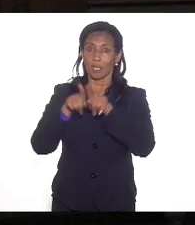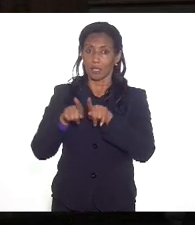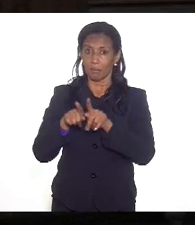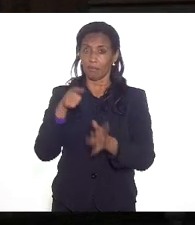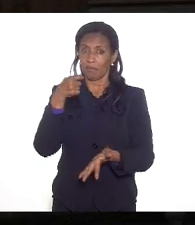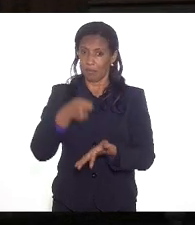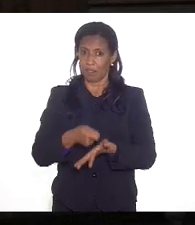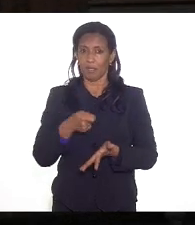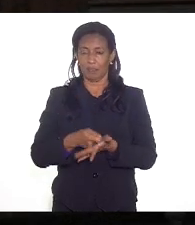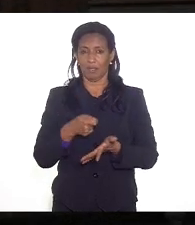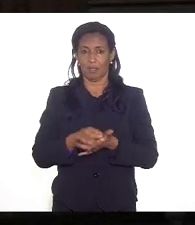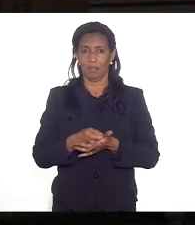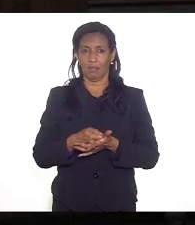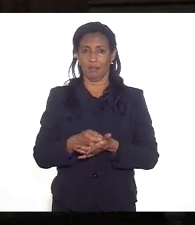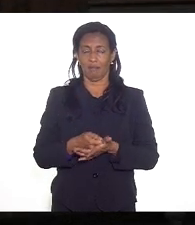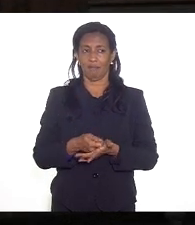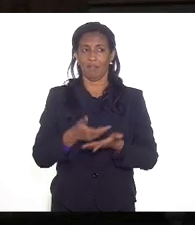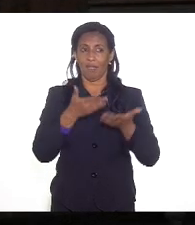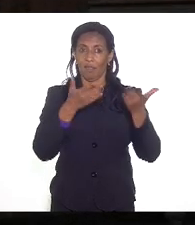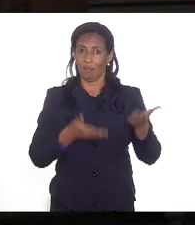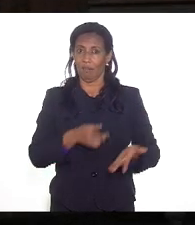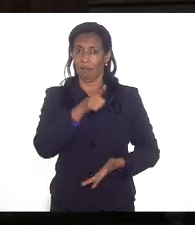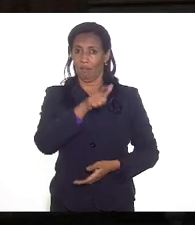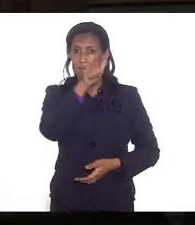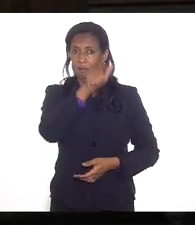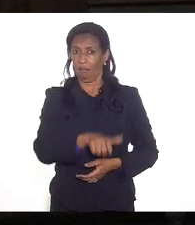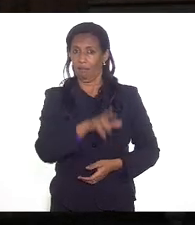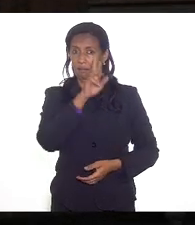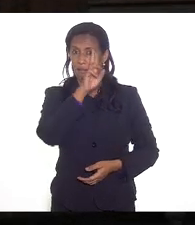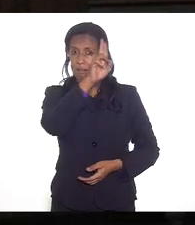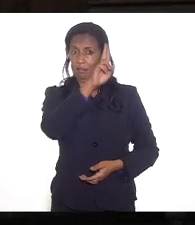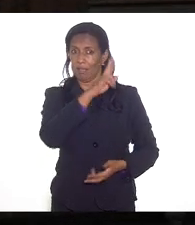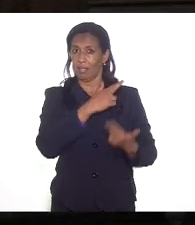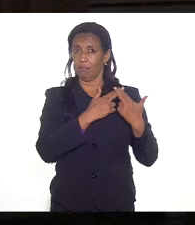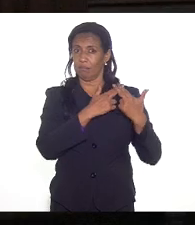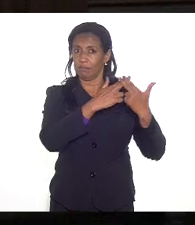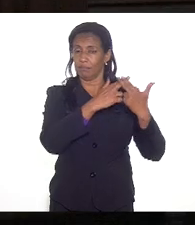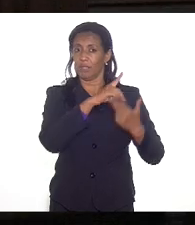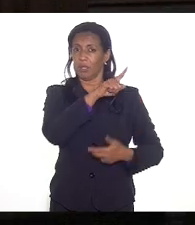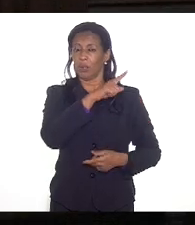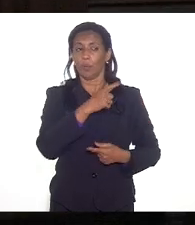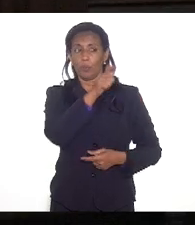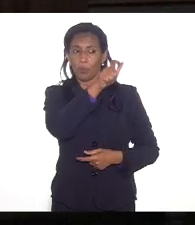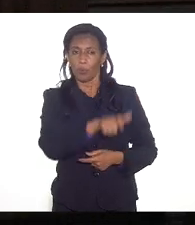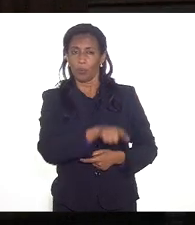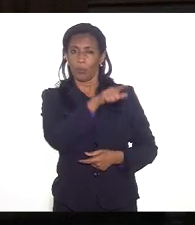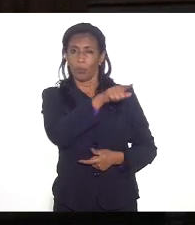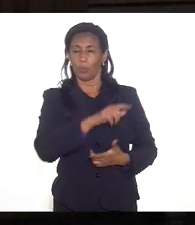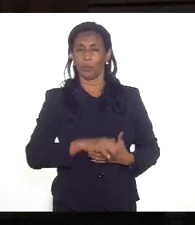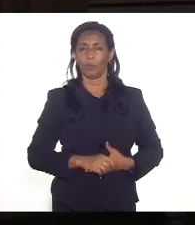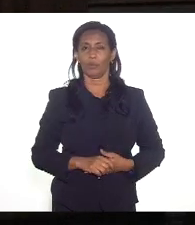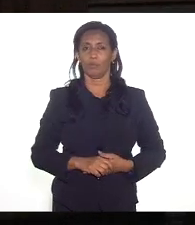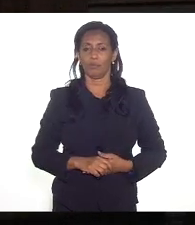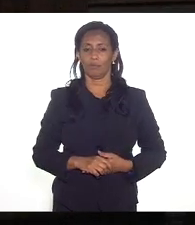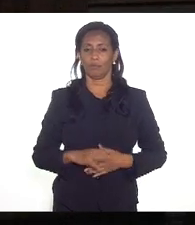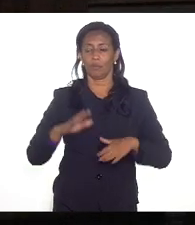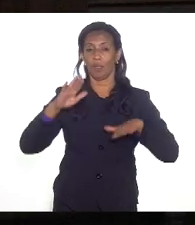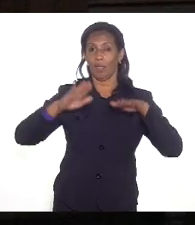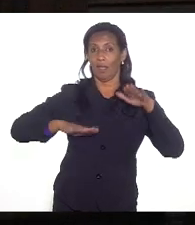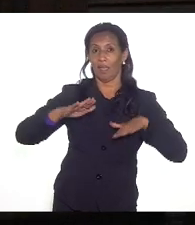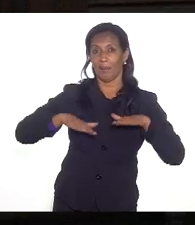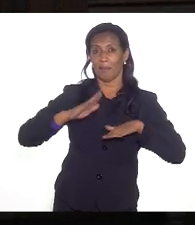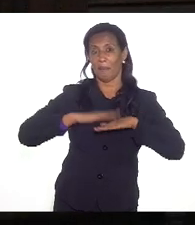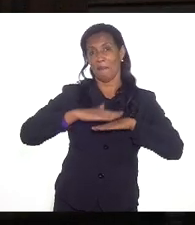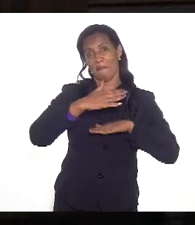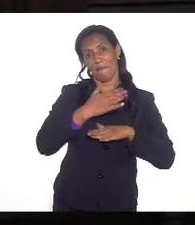devemos a vossa liderança porque o Senhor Apesar de